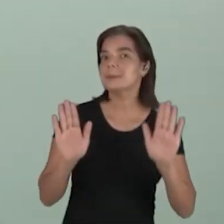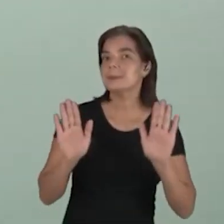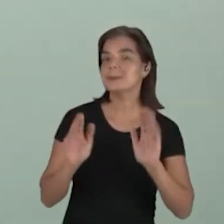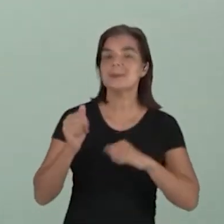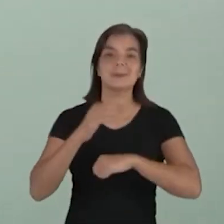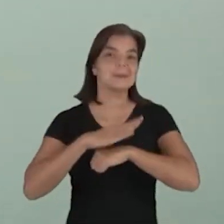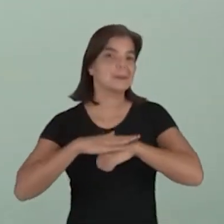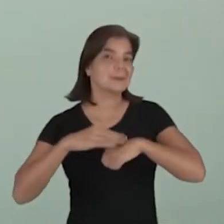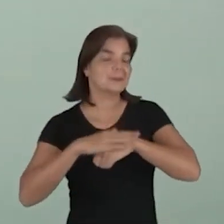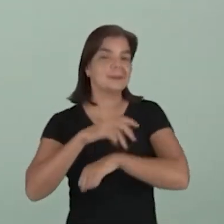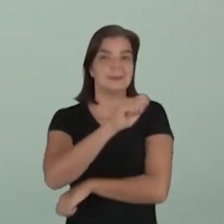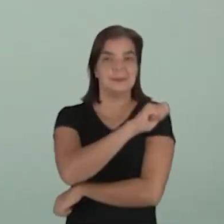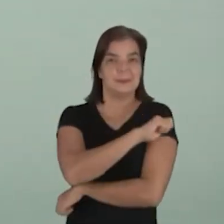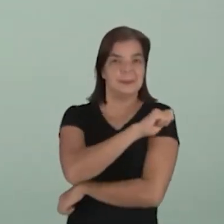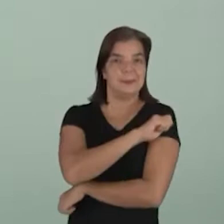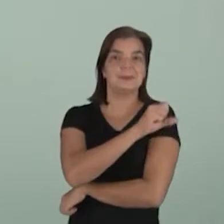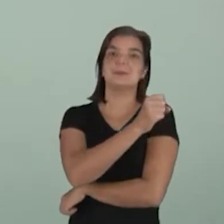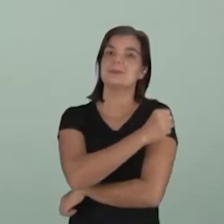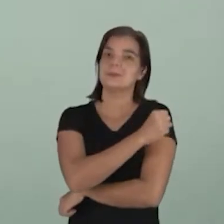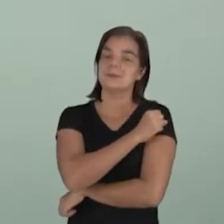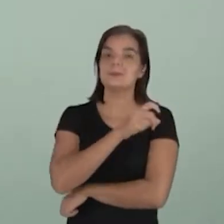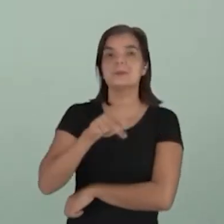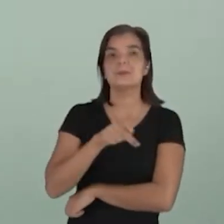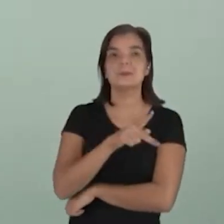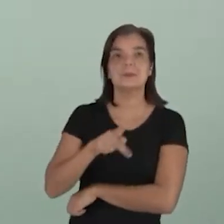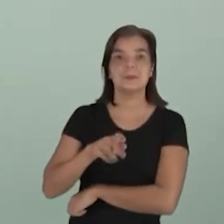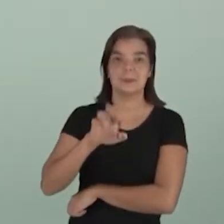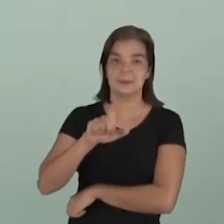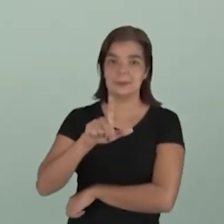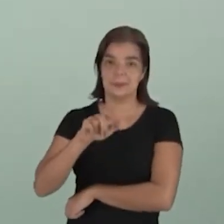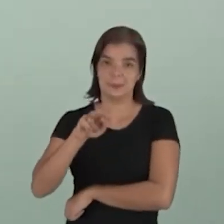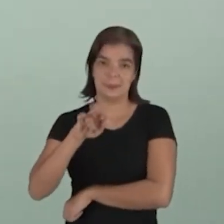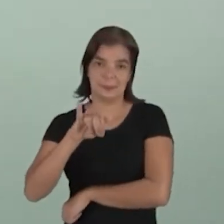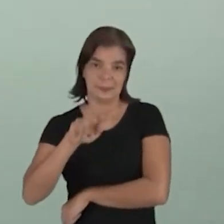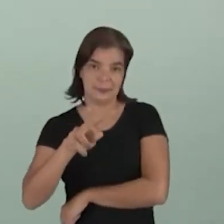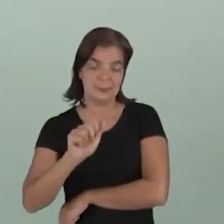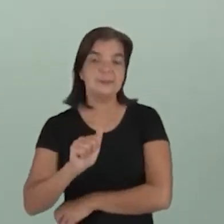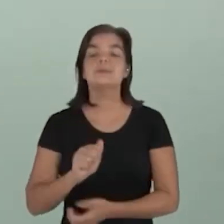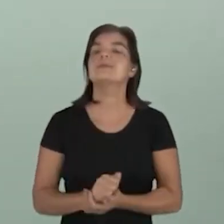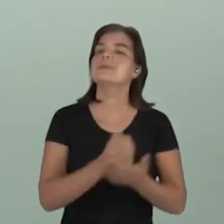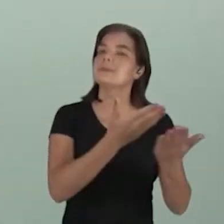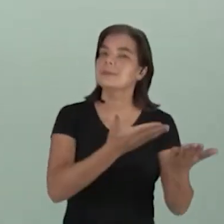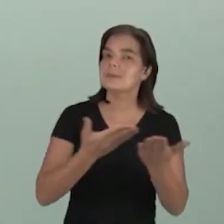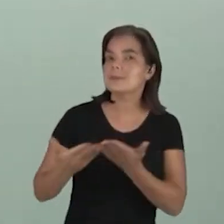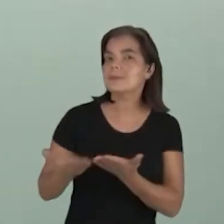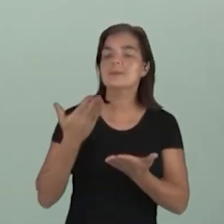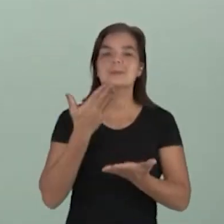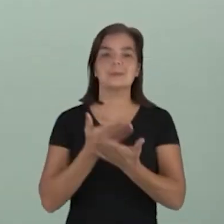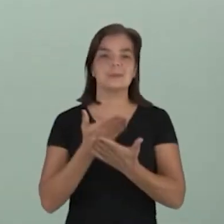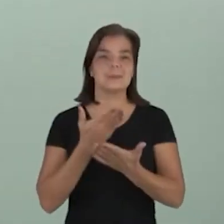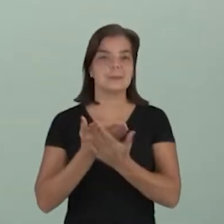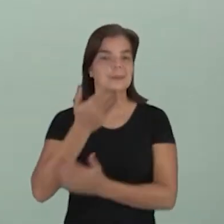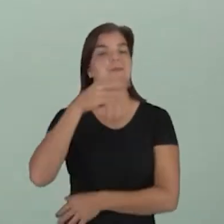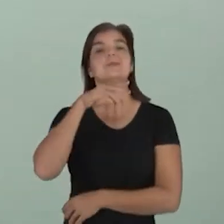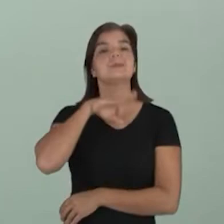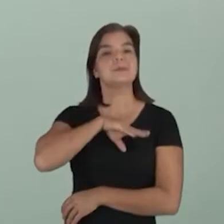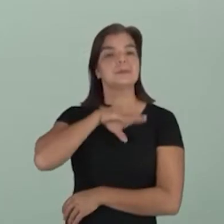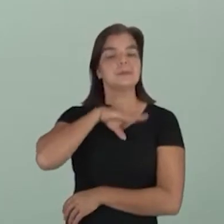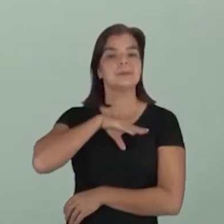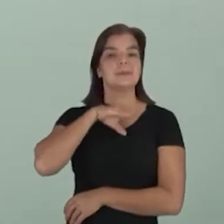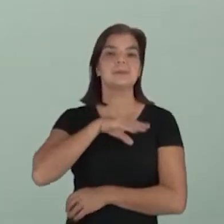Olá, queridos alunos do 8º ano. Eu sou a professora Elívia Soares. Sejam bem-vindos a mais uma aula de